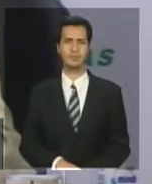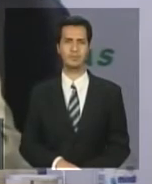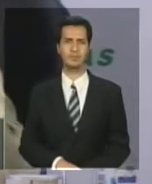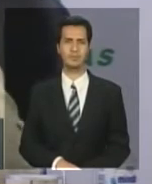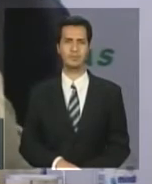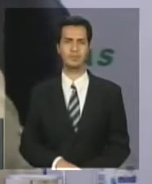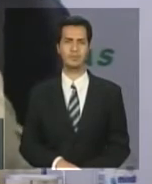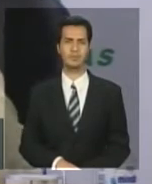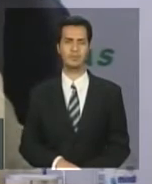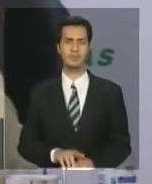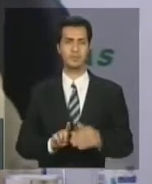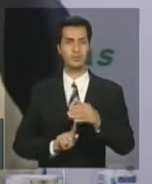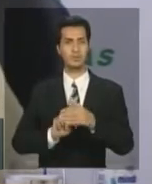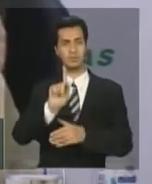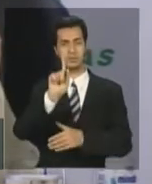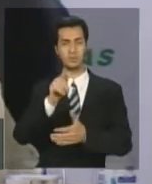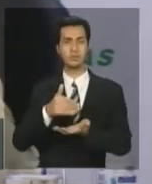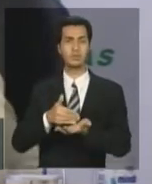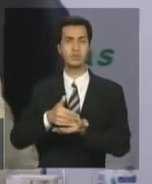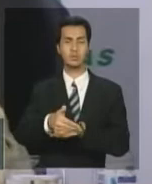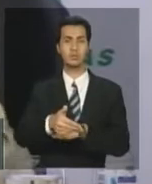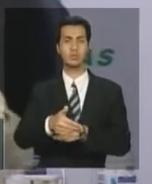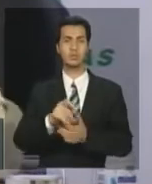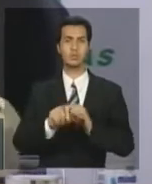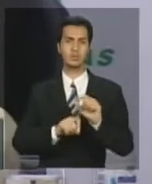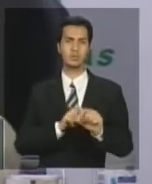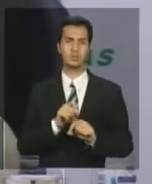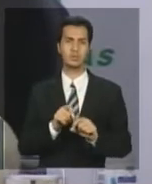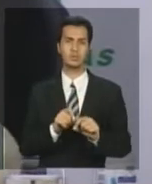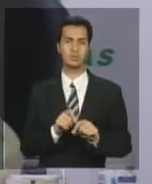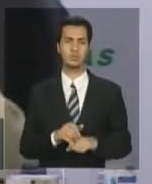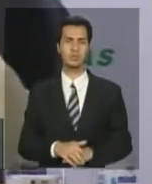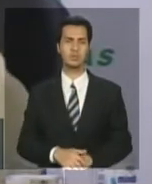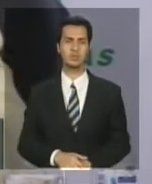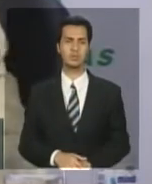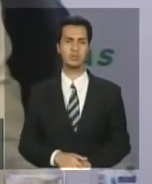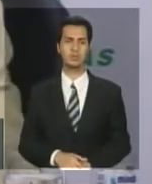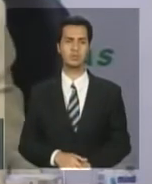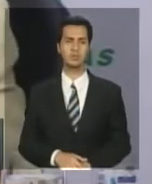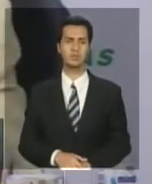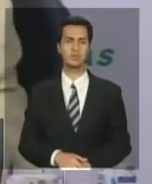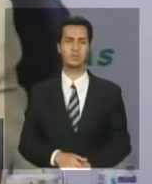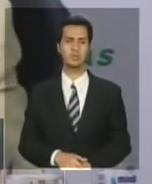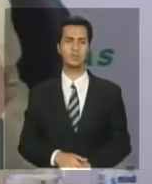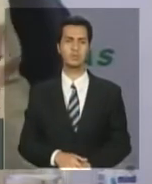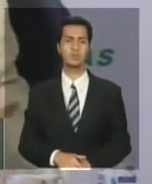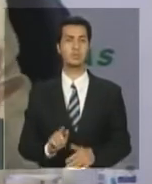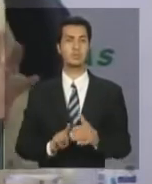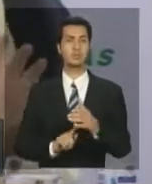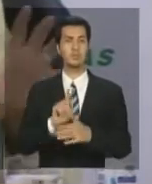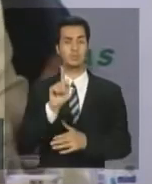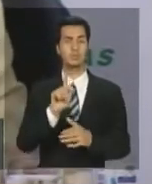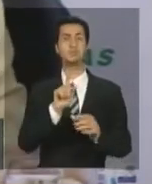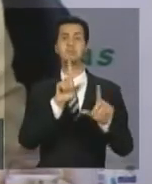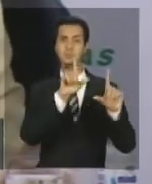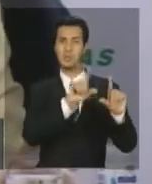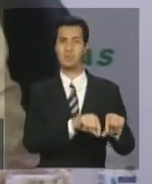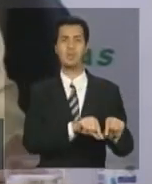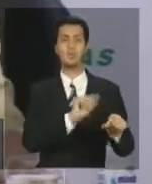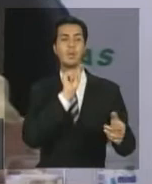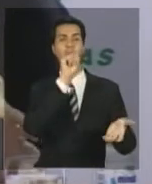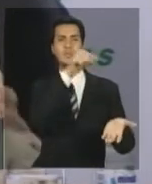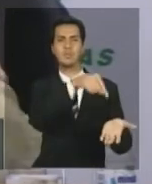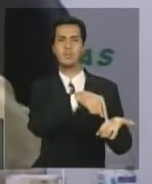gás começa cada vez mais ser postos nos postos de combustíveis a preços mais